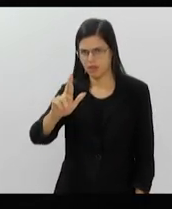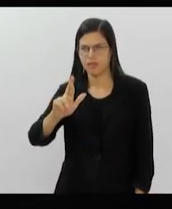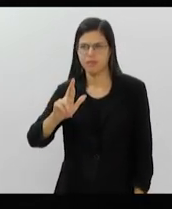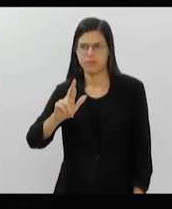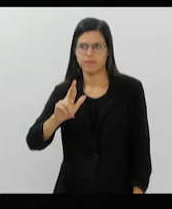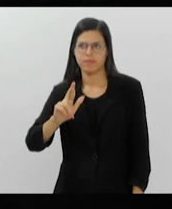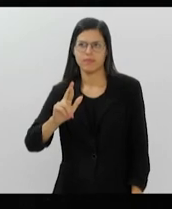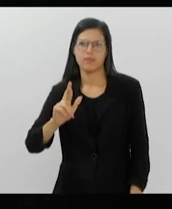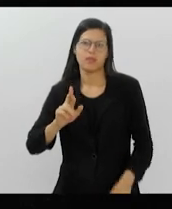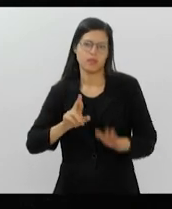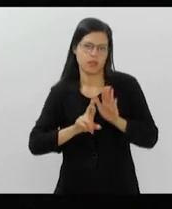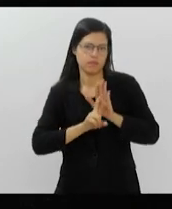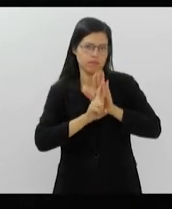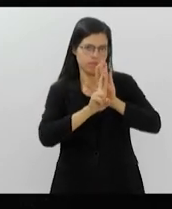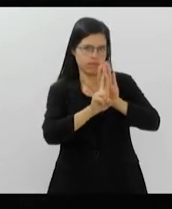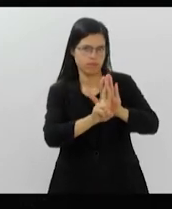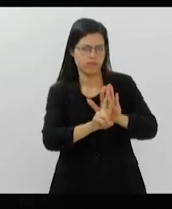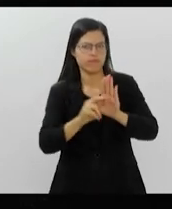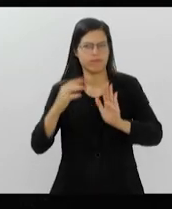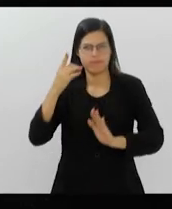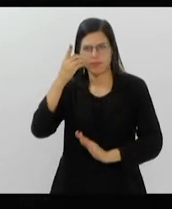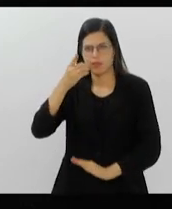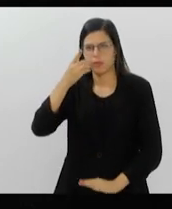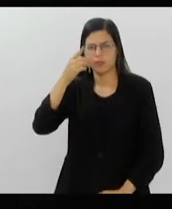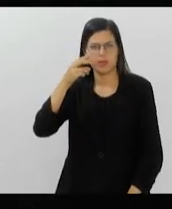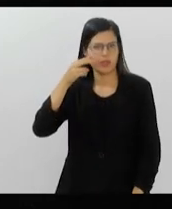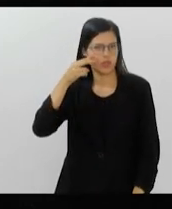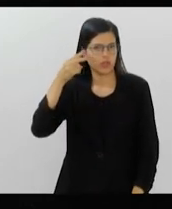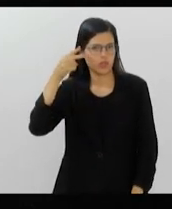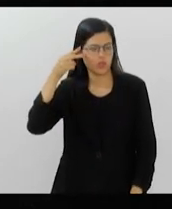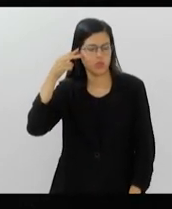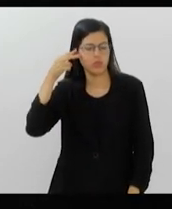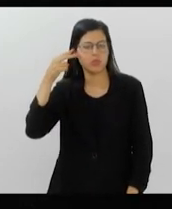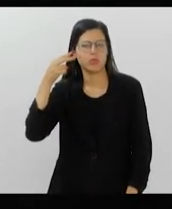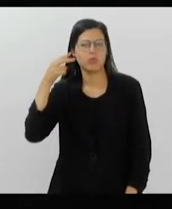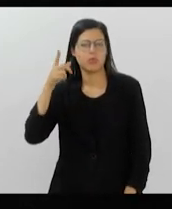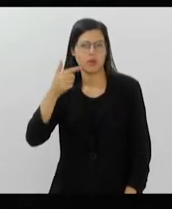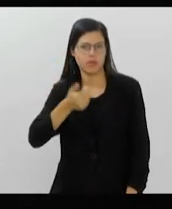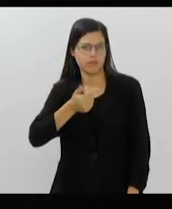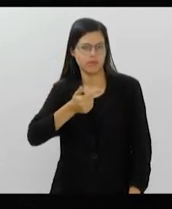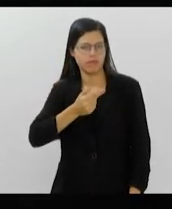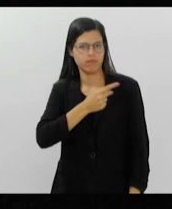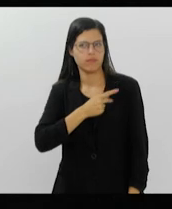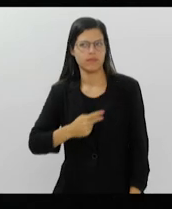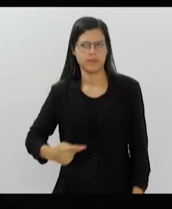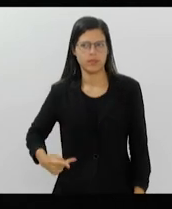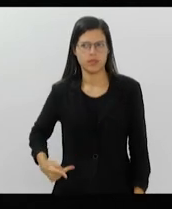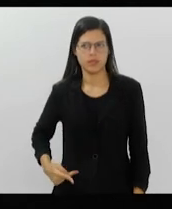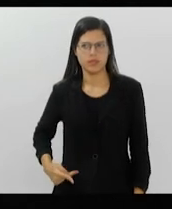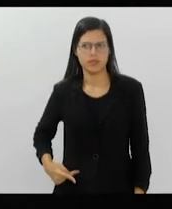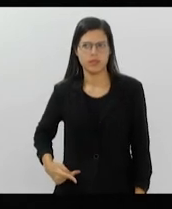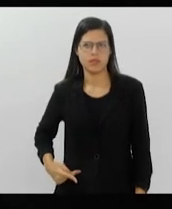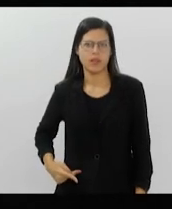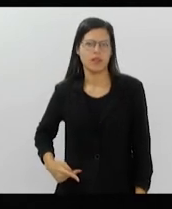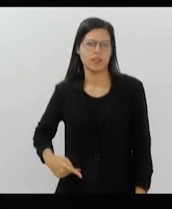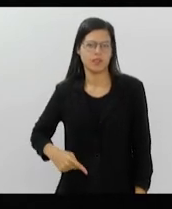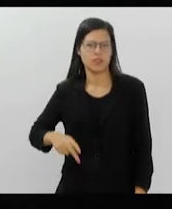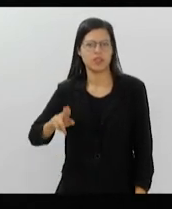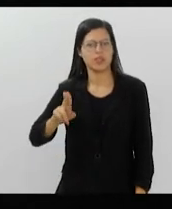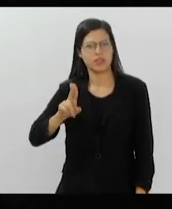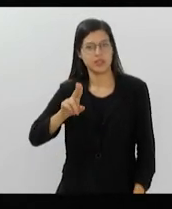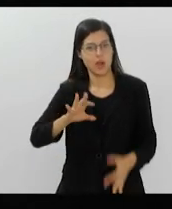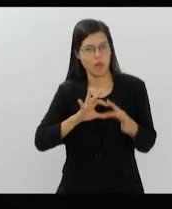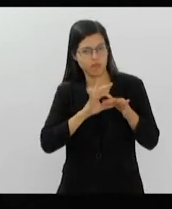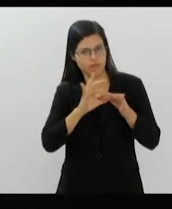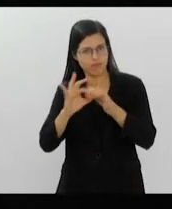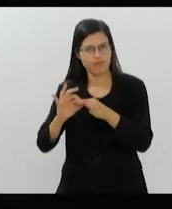está sendo representado pela deputada Tia Ju, deputada que é vice-presidente da nossa entidade, União Nacional